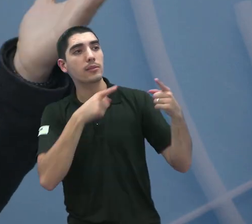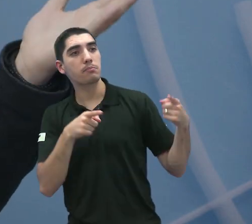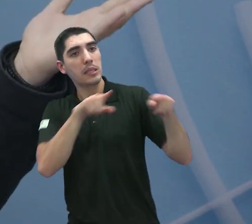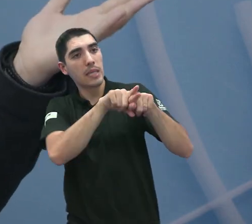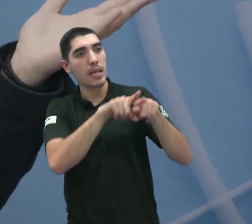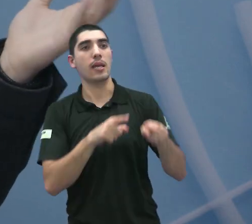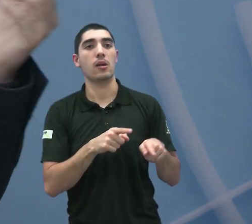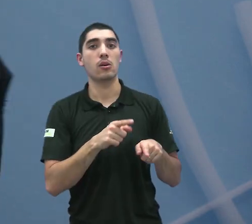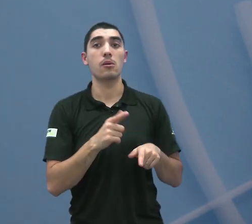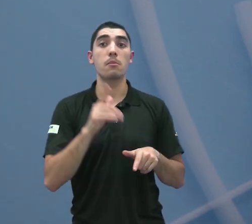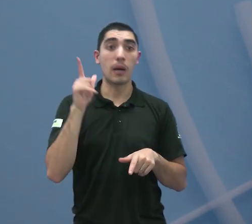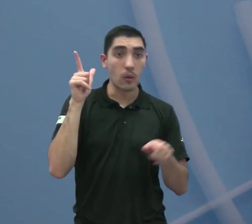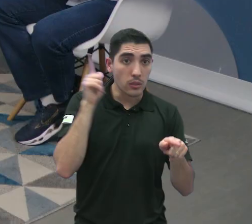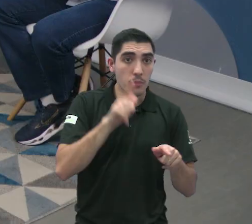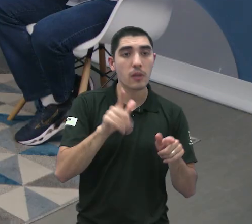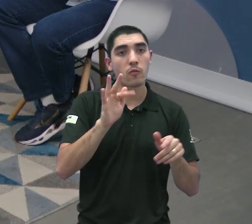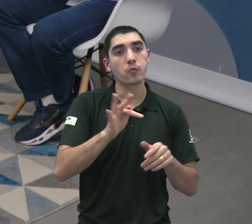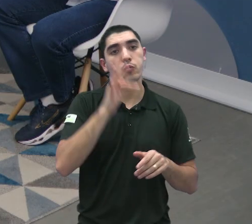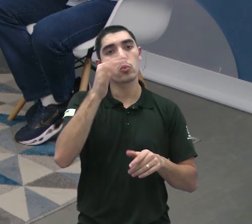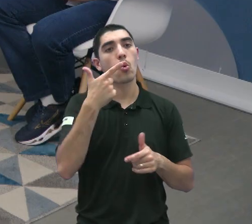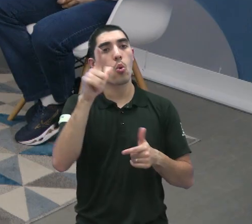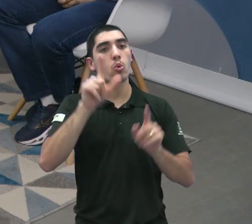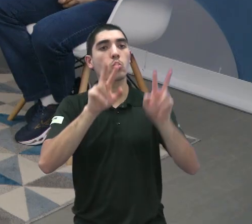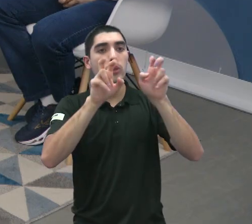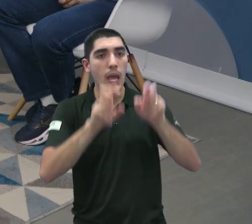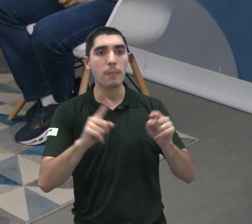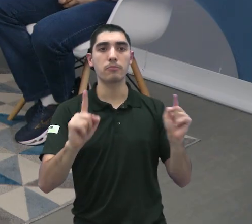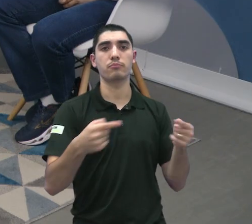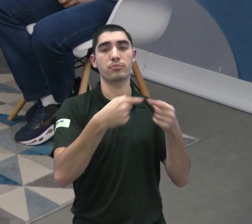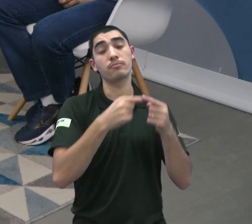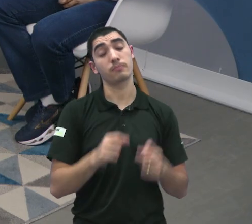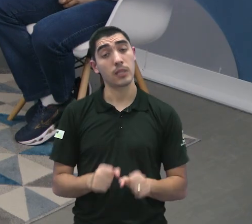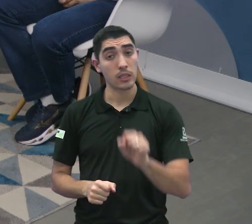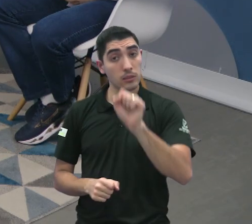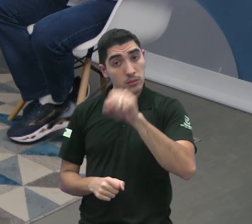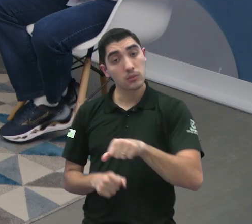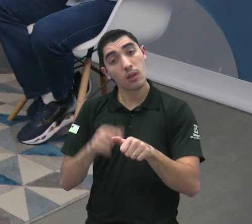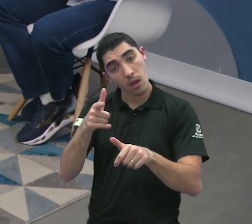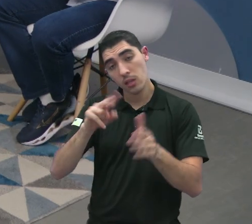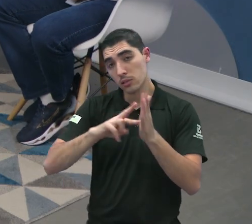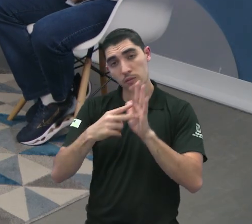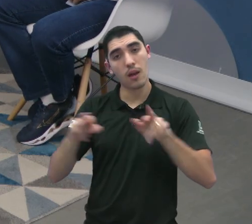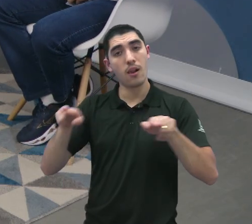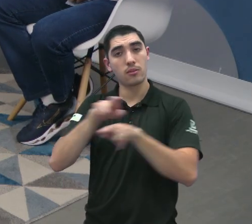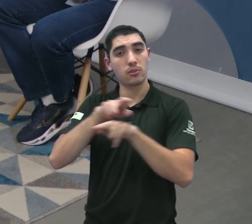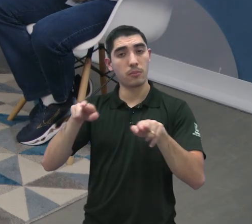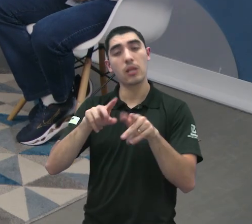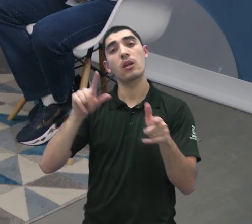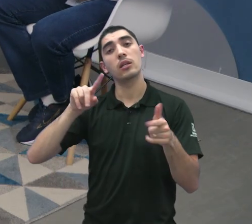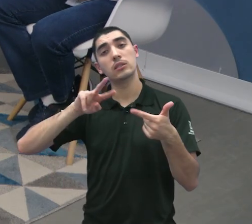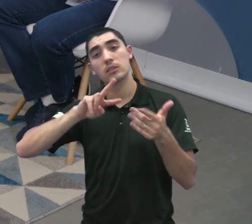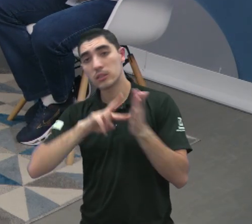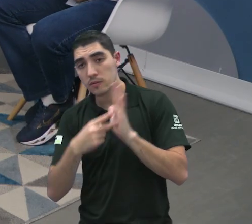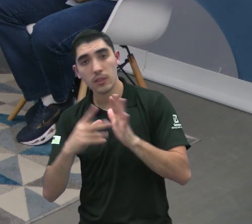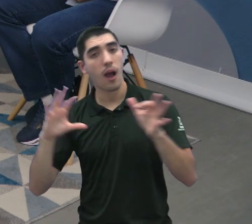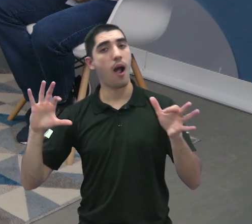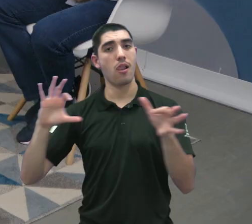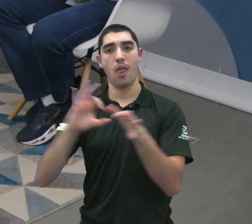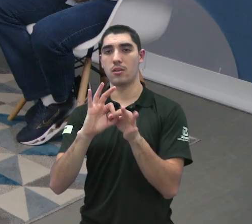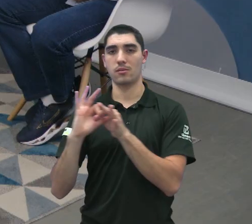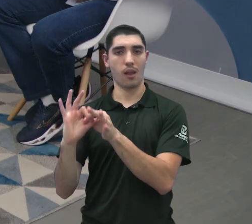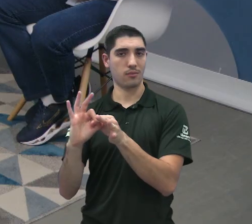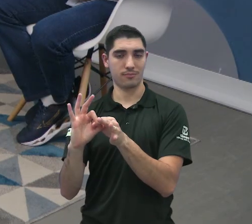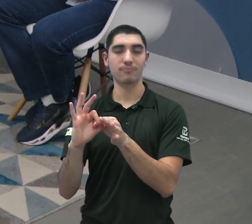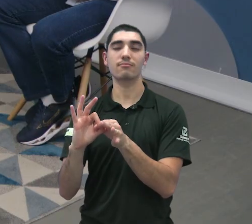futuras discussões, exatamente, não é? Exatamente, é assim que funciona, né? Alianças são formadas, né? Mesmo